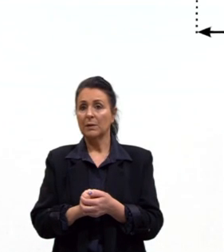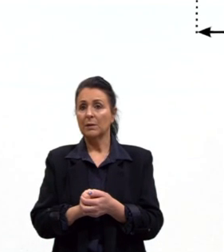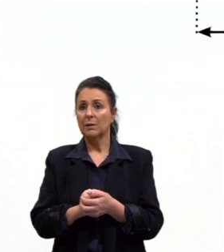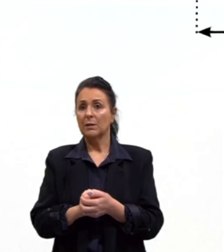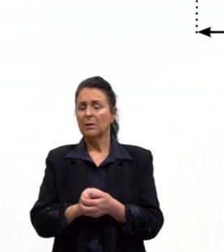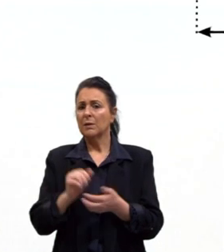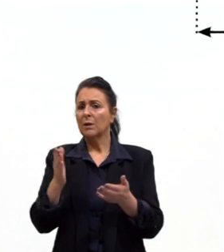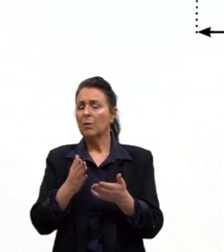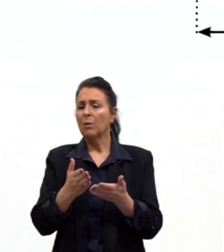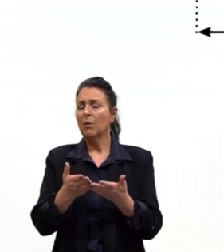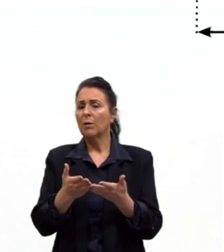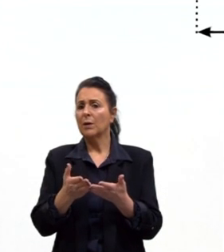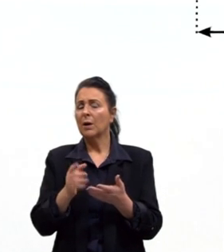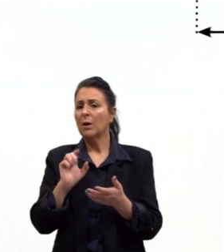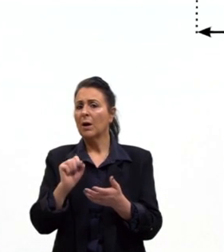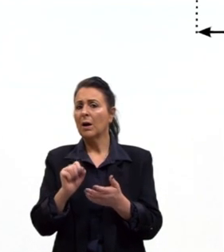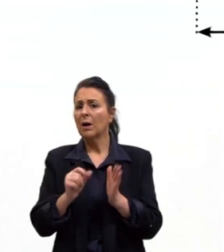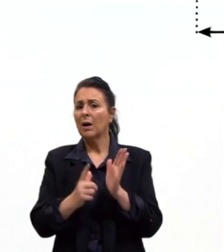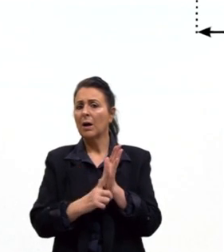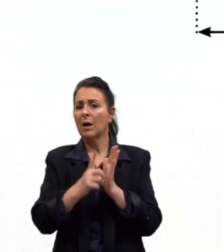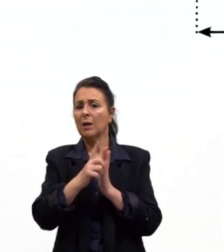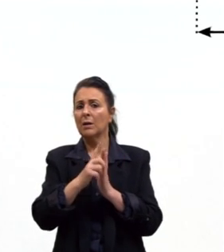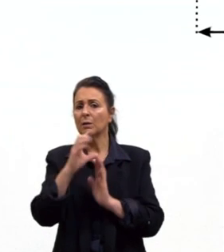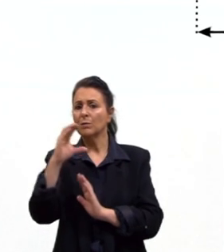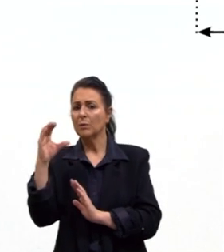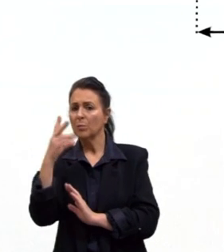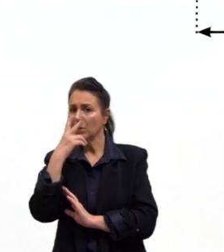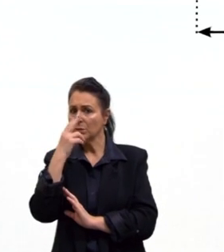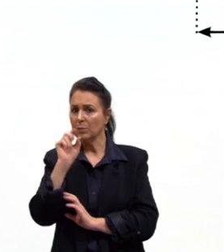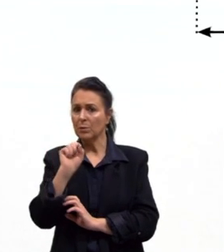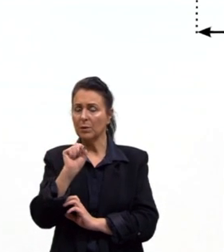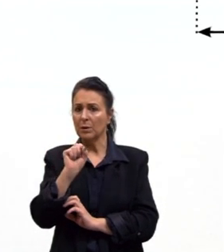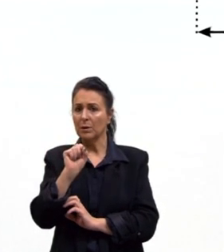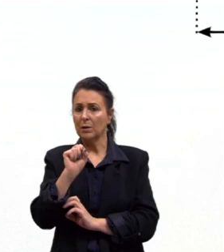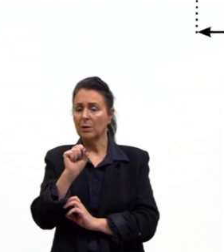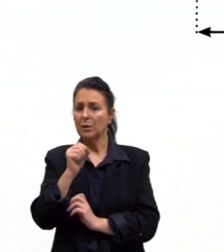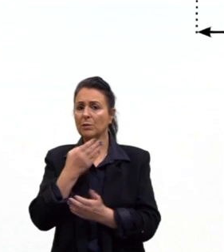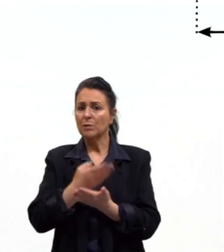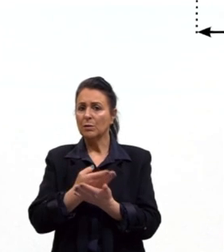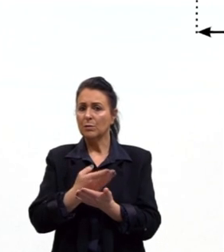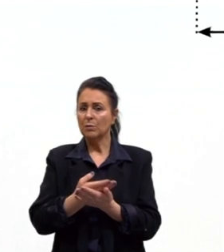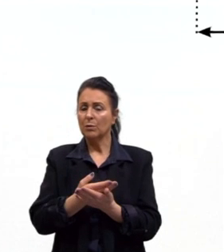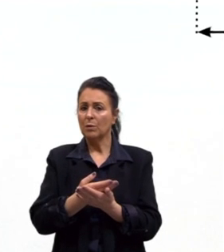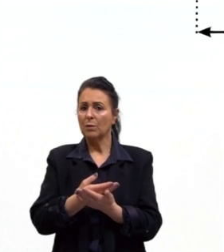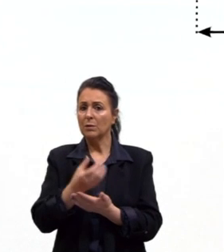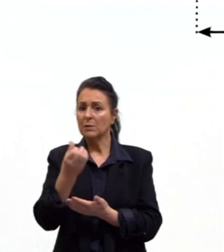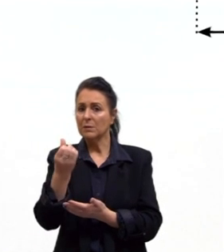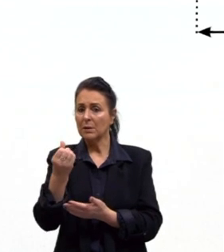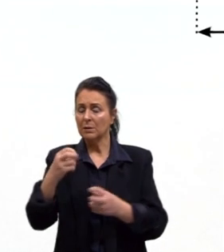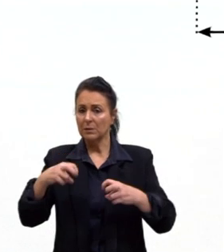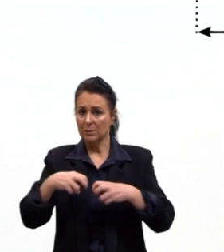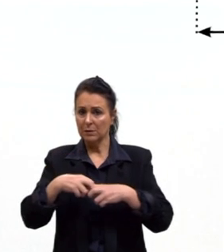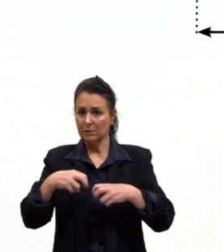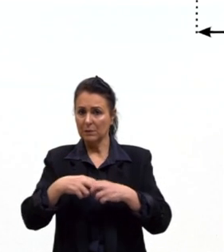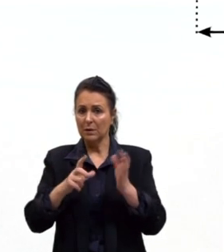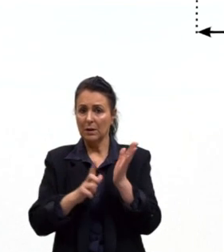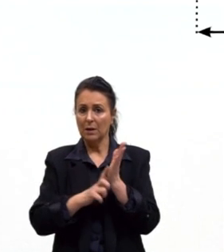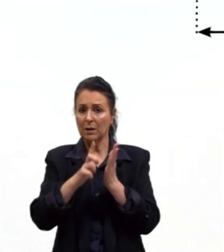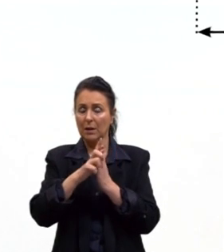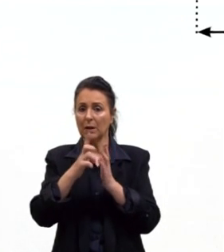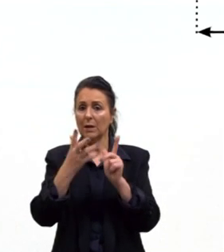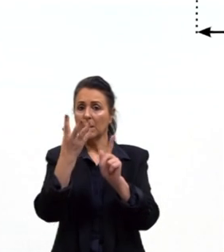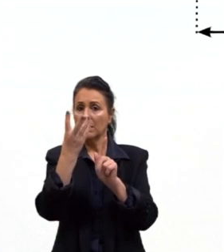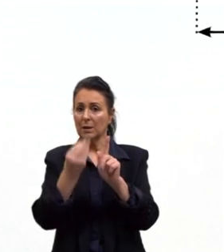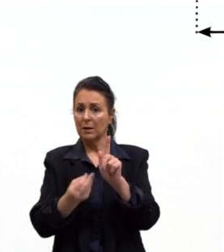com quê que é a que a lei de Cumbia parecida uma coisa que a gente já viu na nossa aula 6 de física a lei da